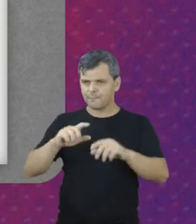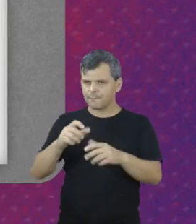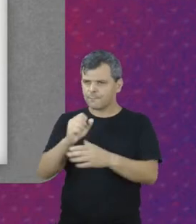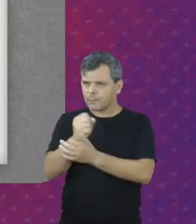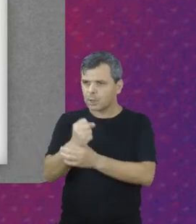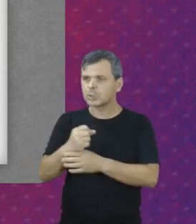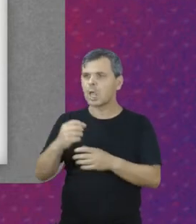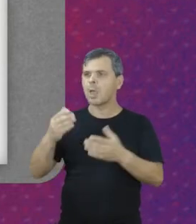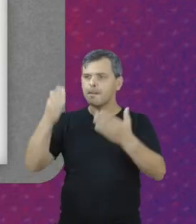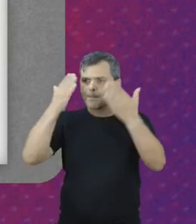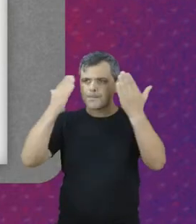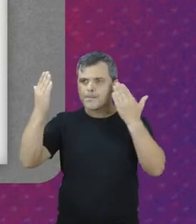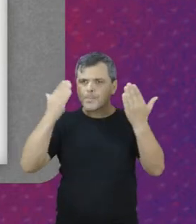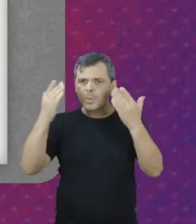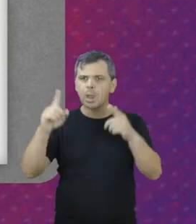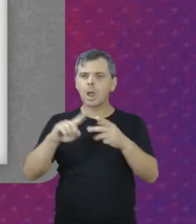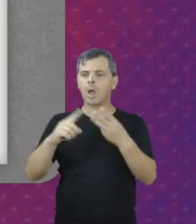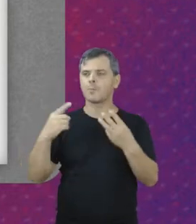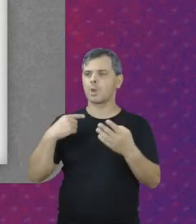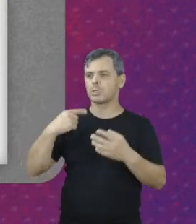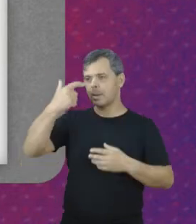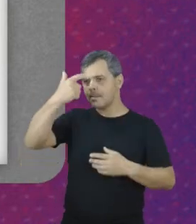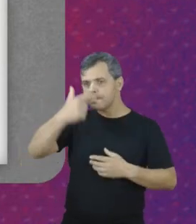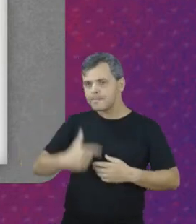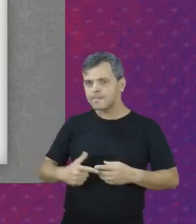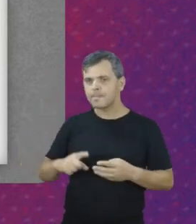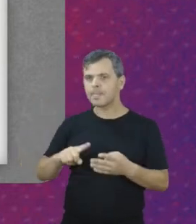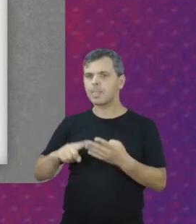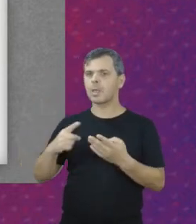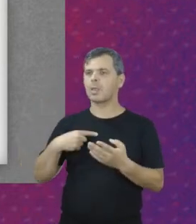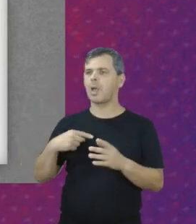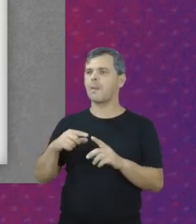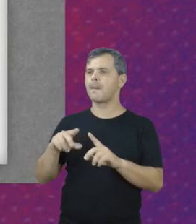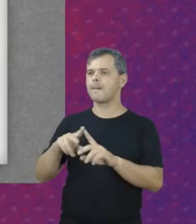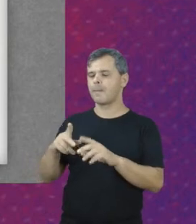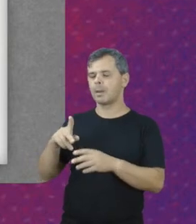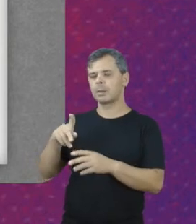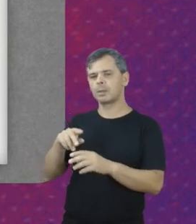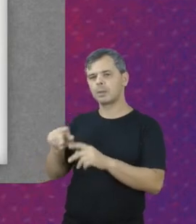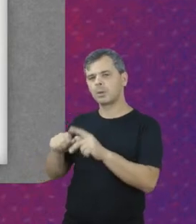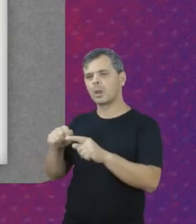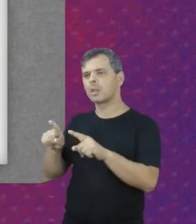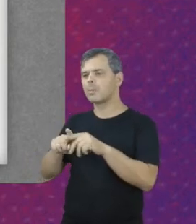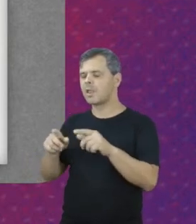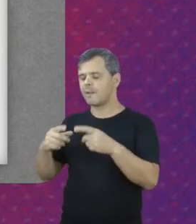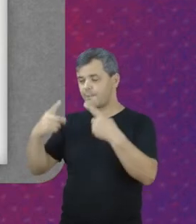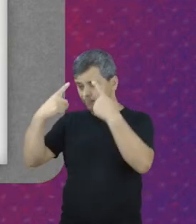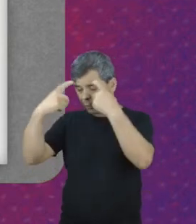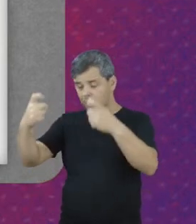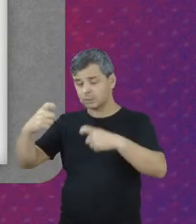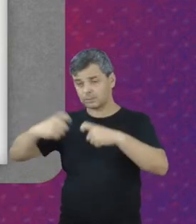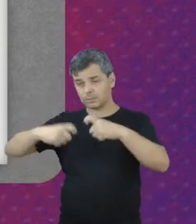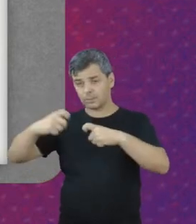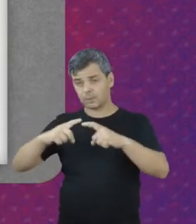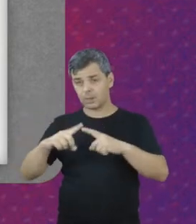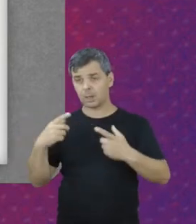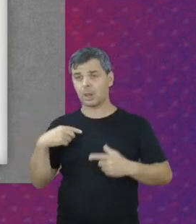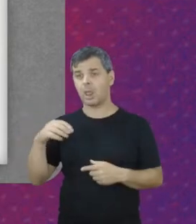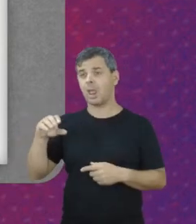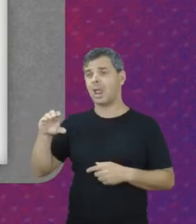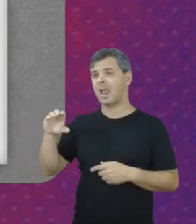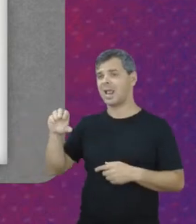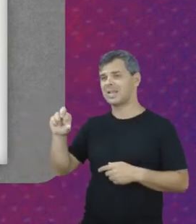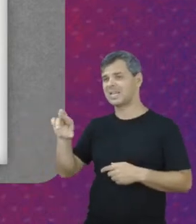violência psicológica, violência moral, violência patrimonial e violência sexual. A Lei Carolina